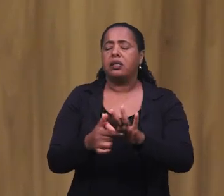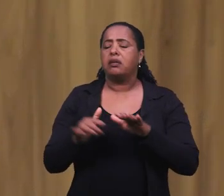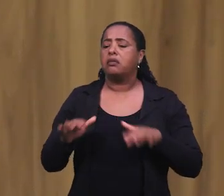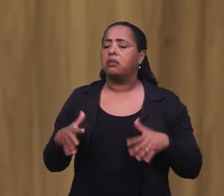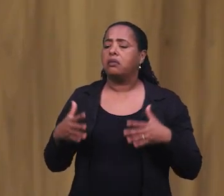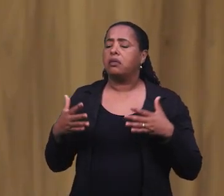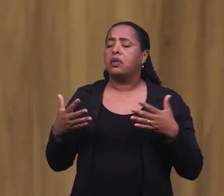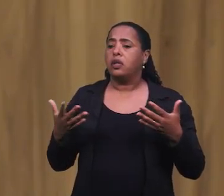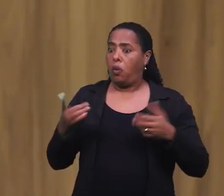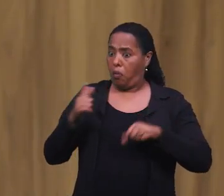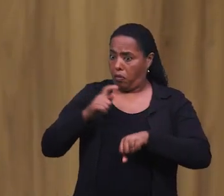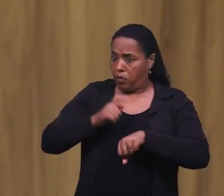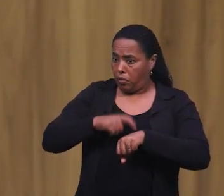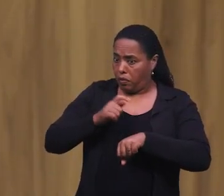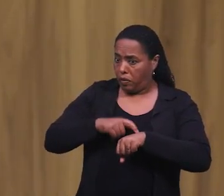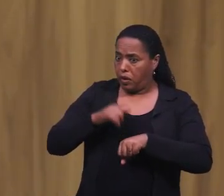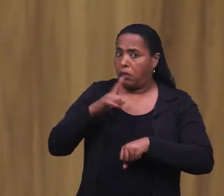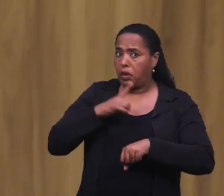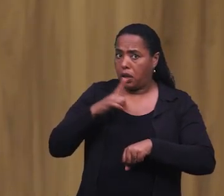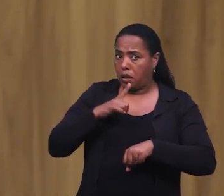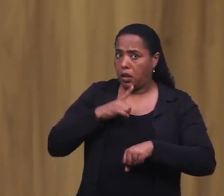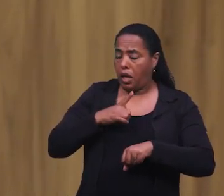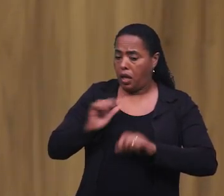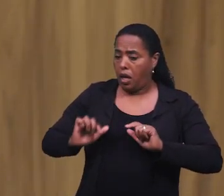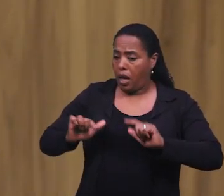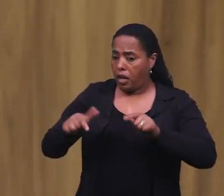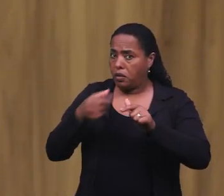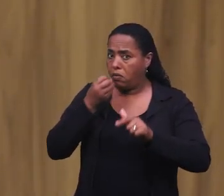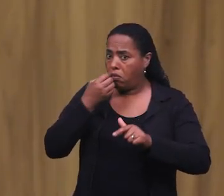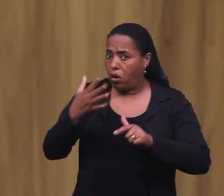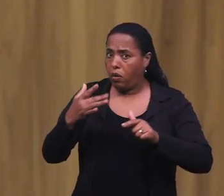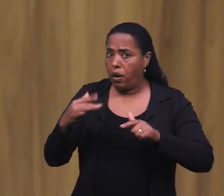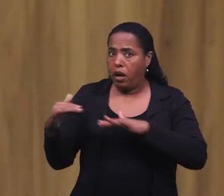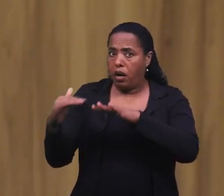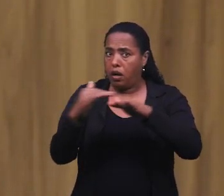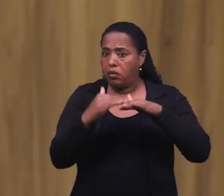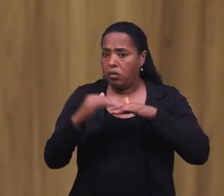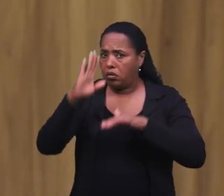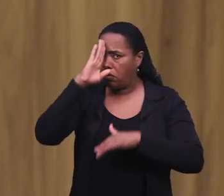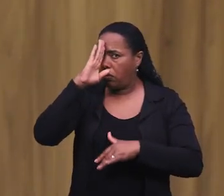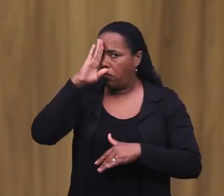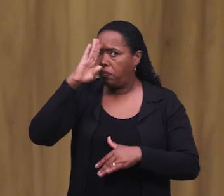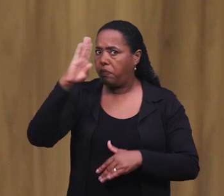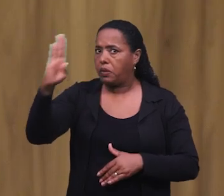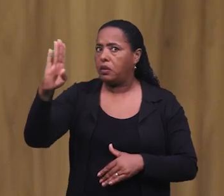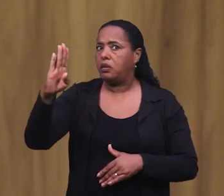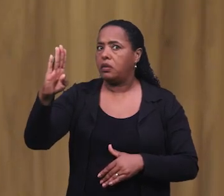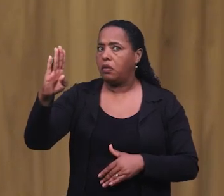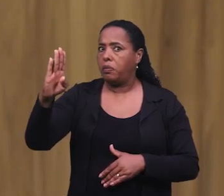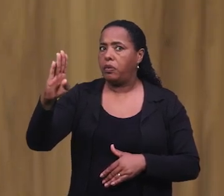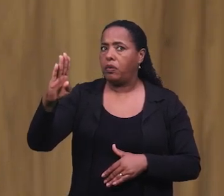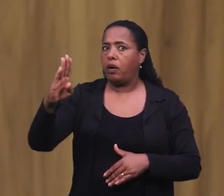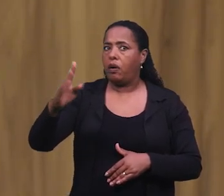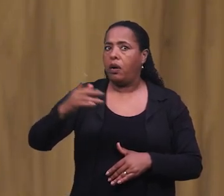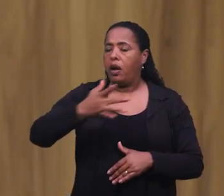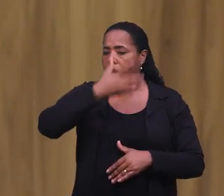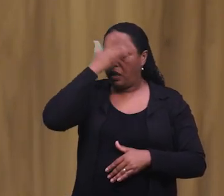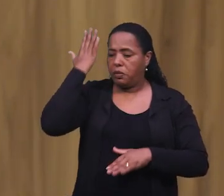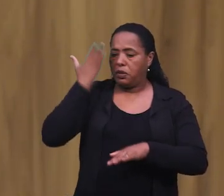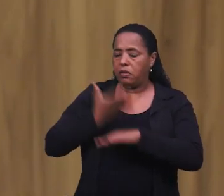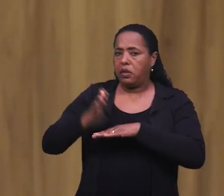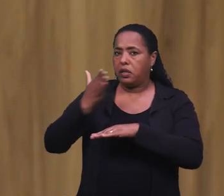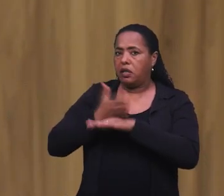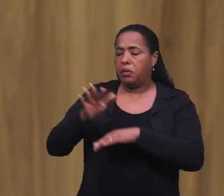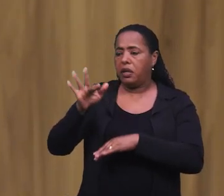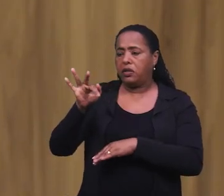ali, a pessoa fica feliz, ela fica agradecida e ela se sente cuidada. Porque quando nós falamos